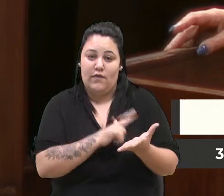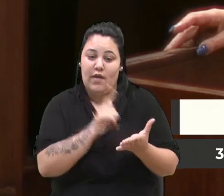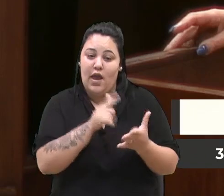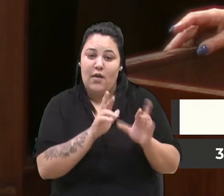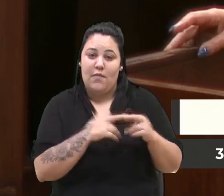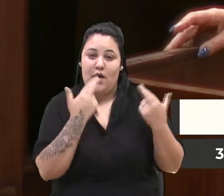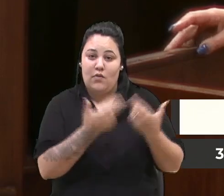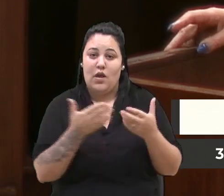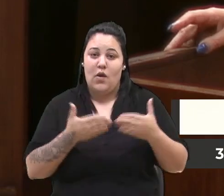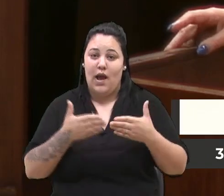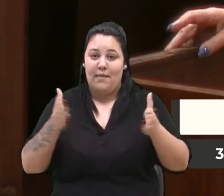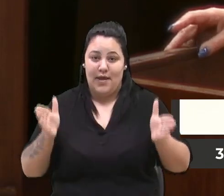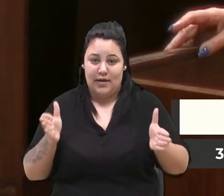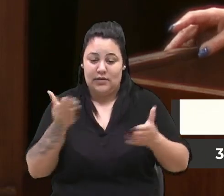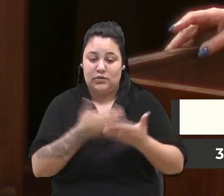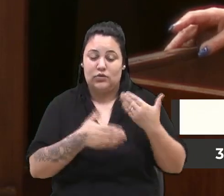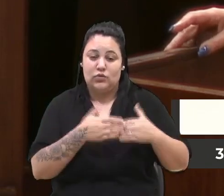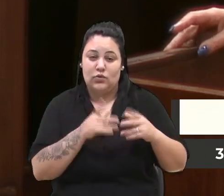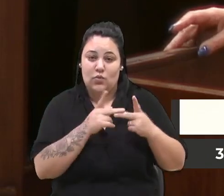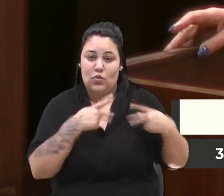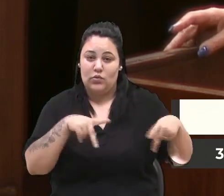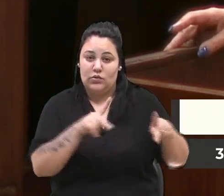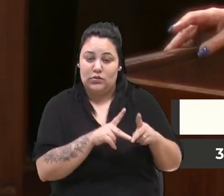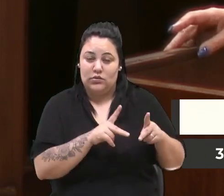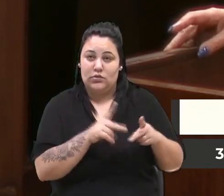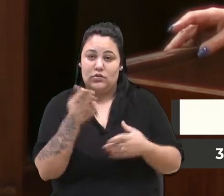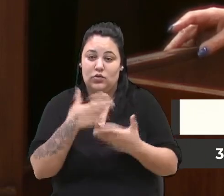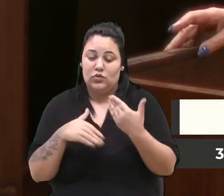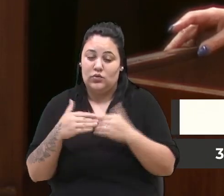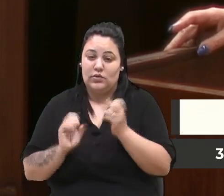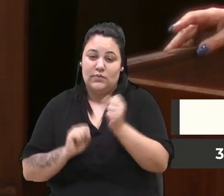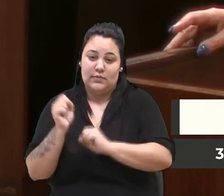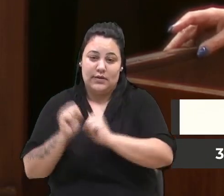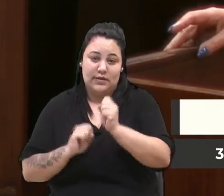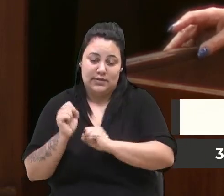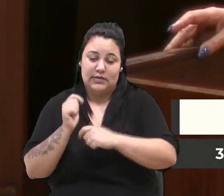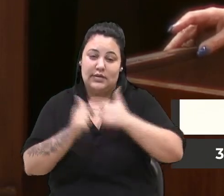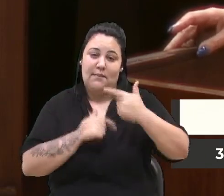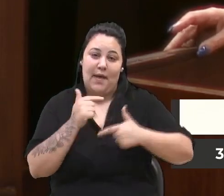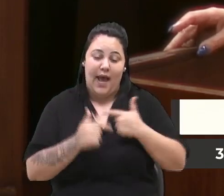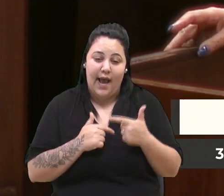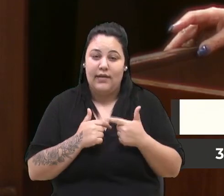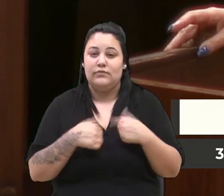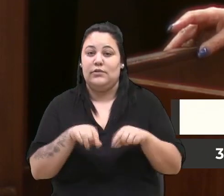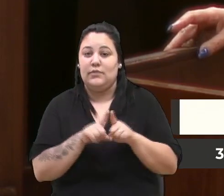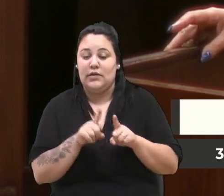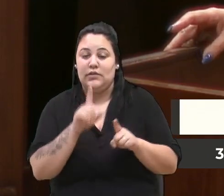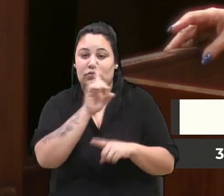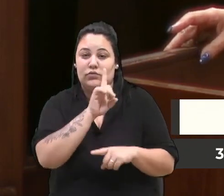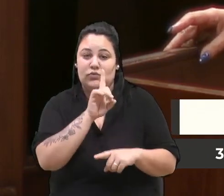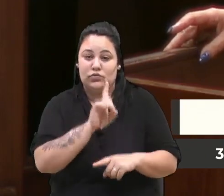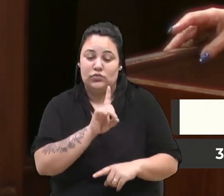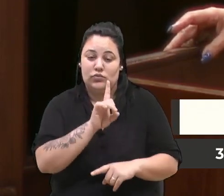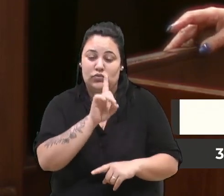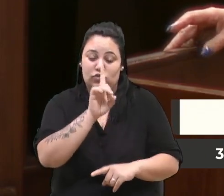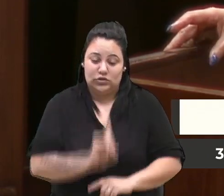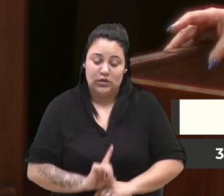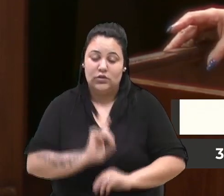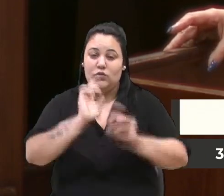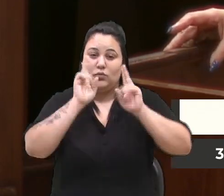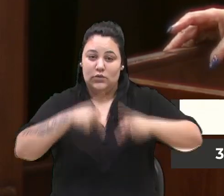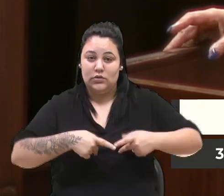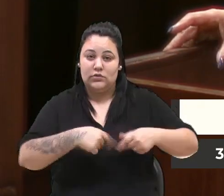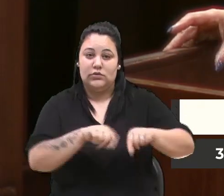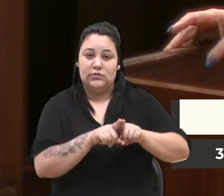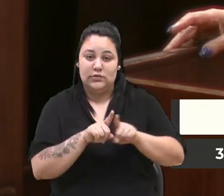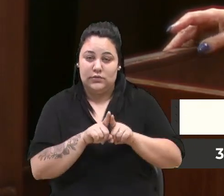aberta, toda a população, todas as entidades que trabalham com os direitos humanos, considerando aquilo